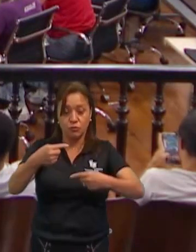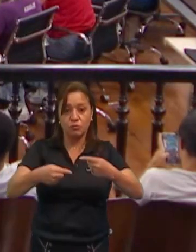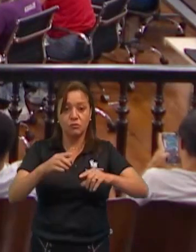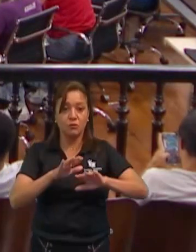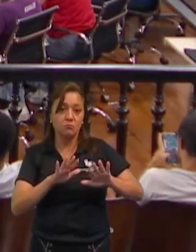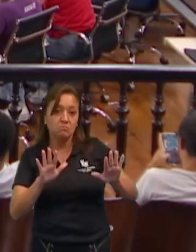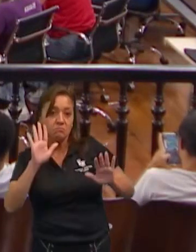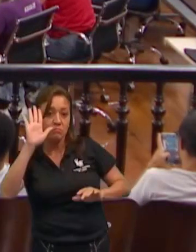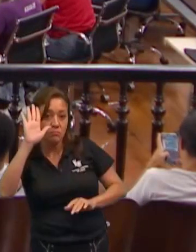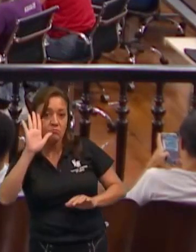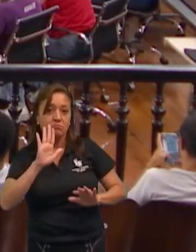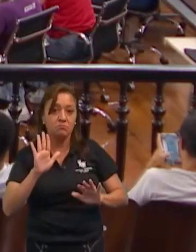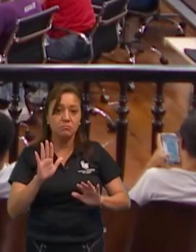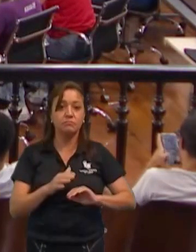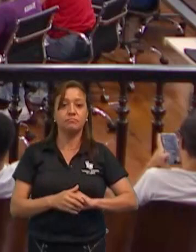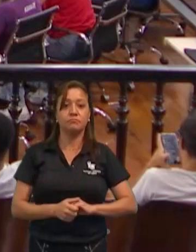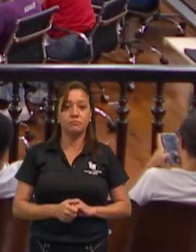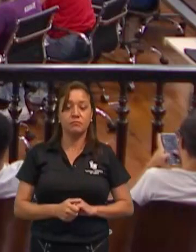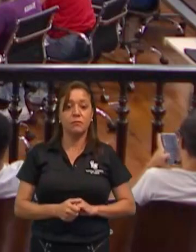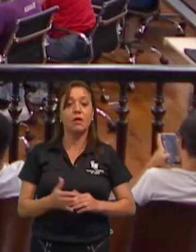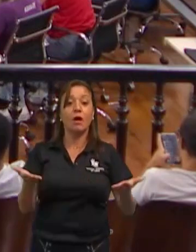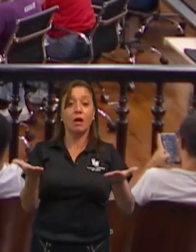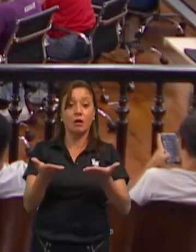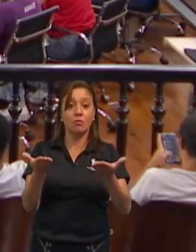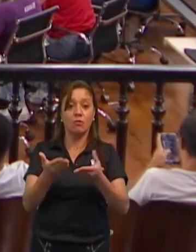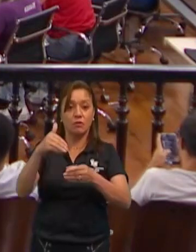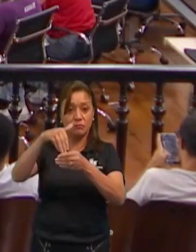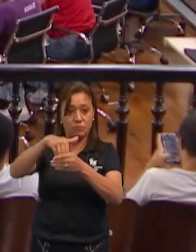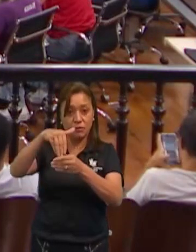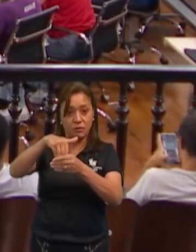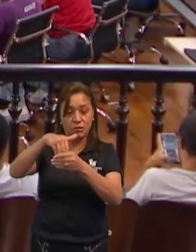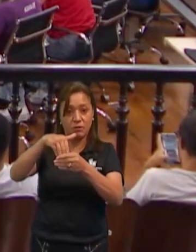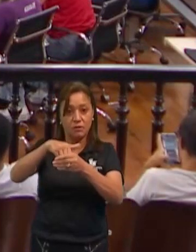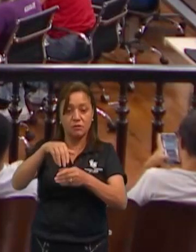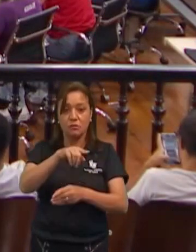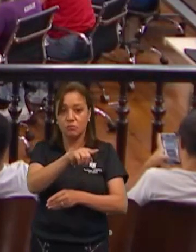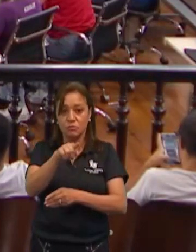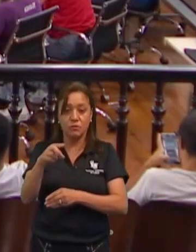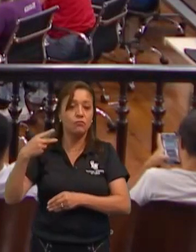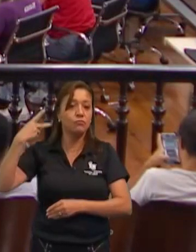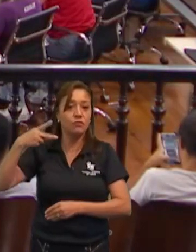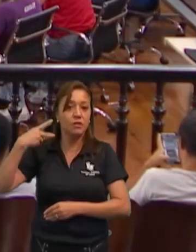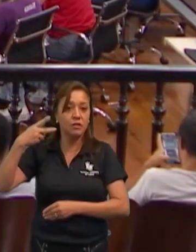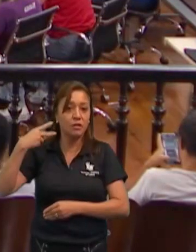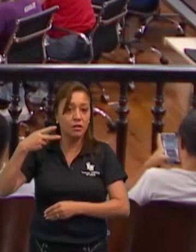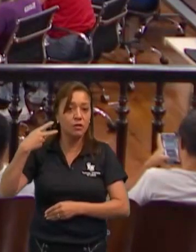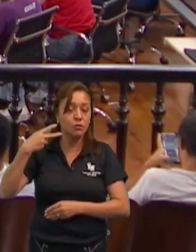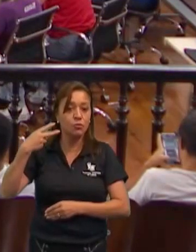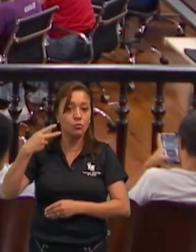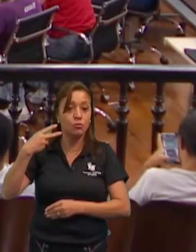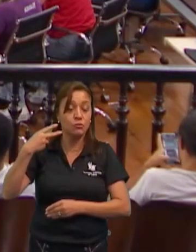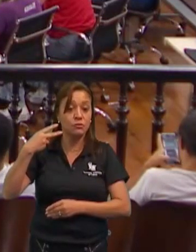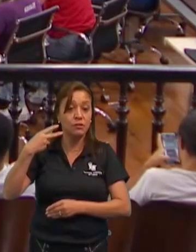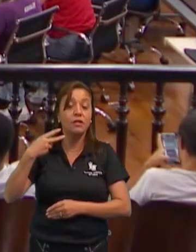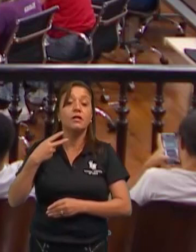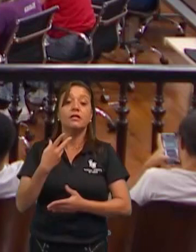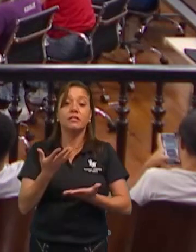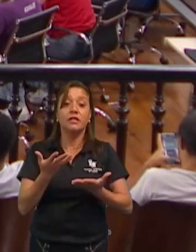encerrada a discussão, vamos colocar em votação. Os senhores vereadores, as senhoras vereadoras que concordam com o